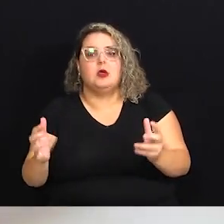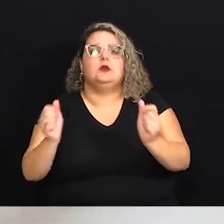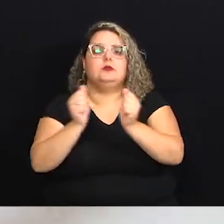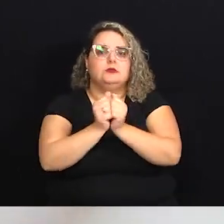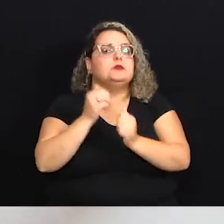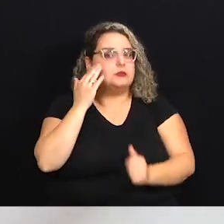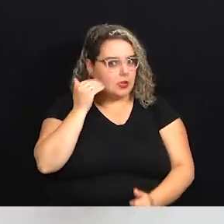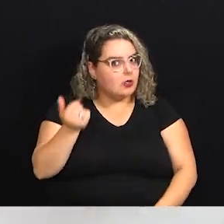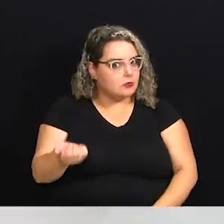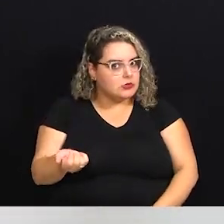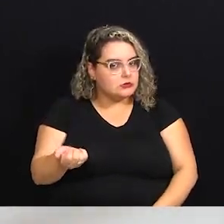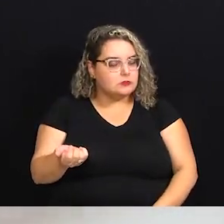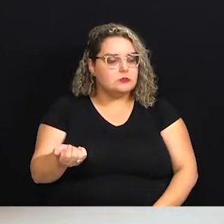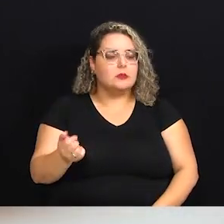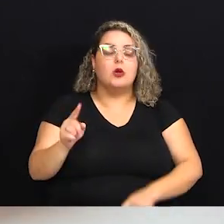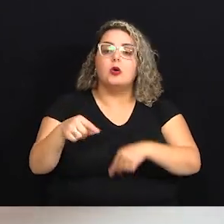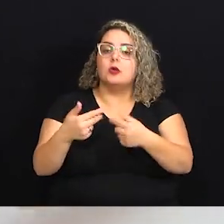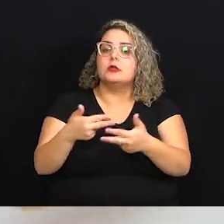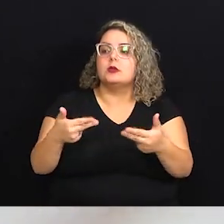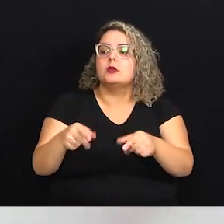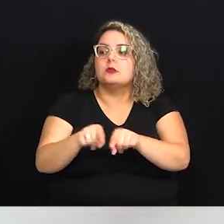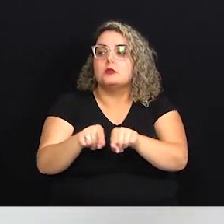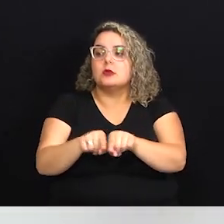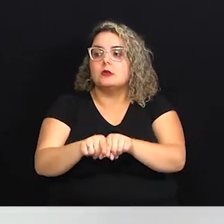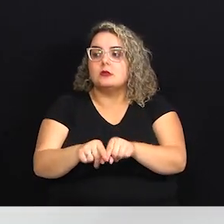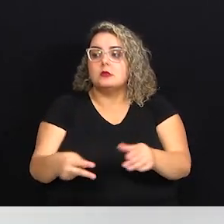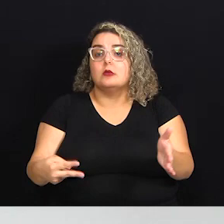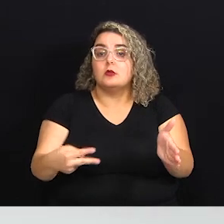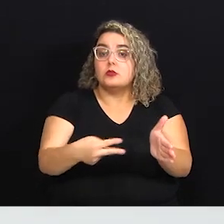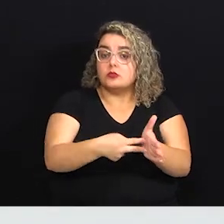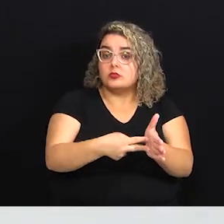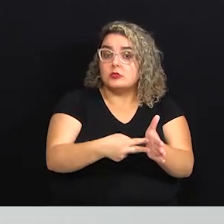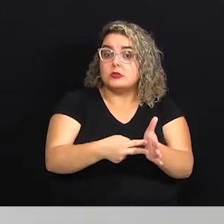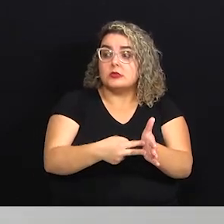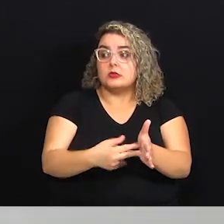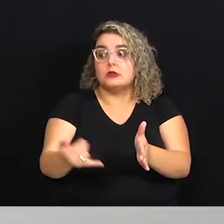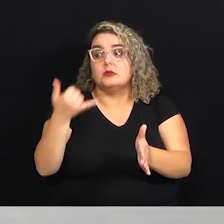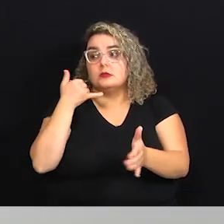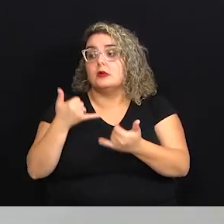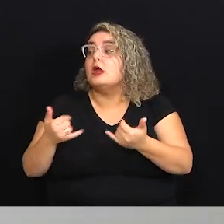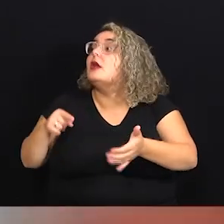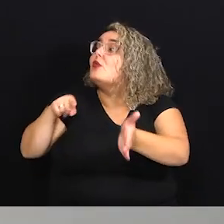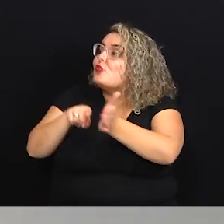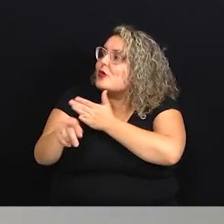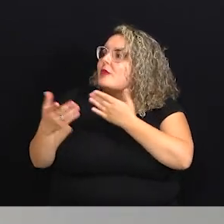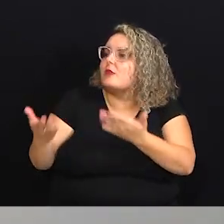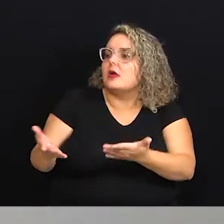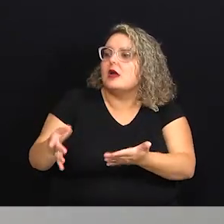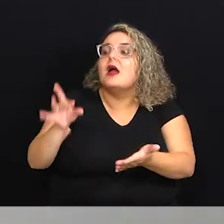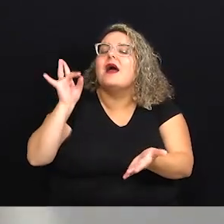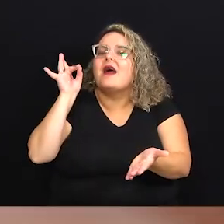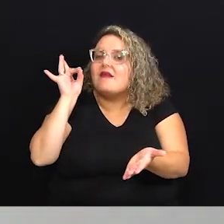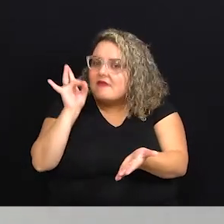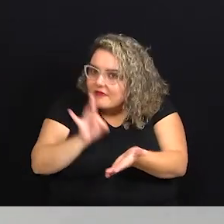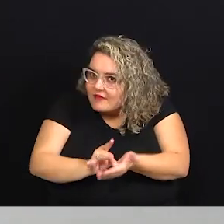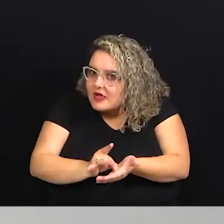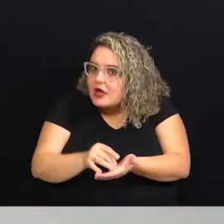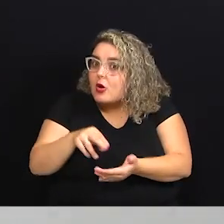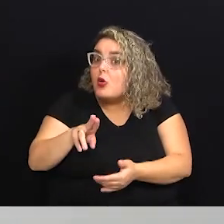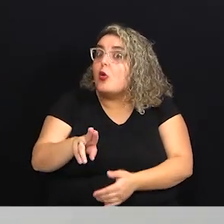uma coisa mais em conjunto, sabe? Outra coisa também é o carregador de celular. Eu ia perguntar isso.